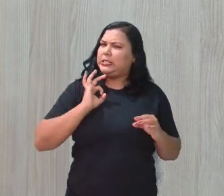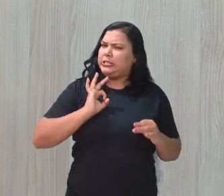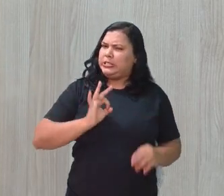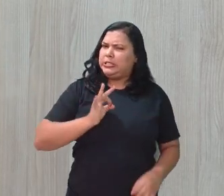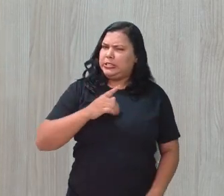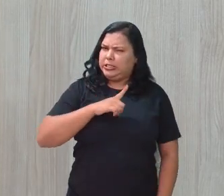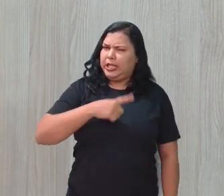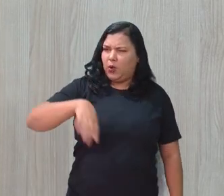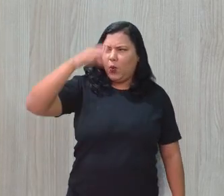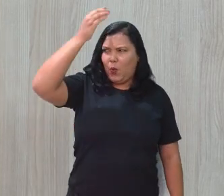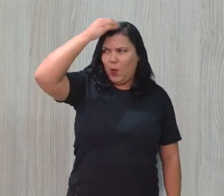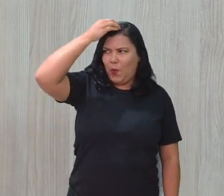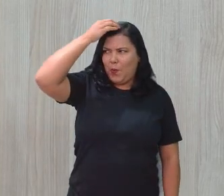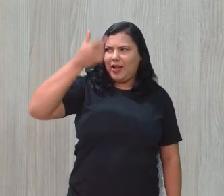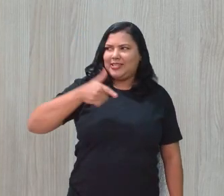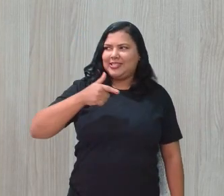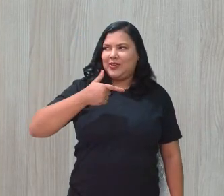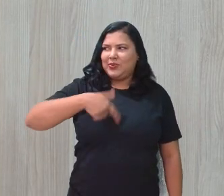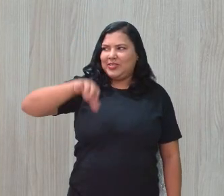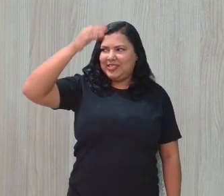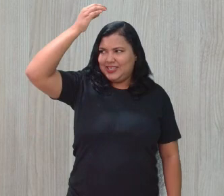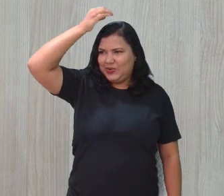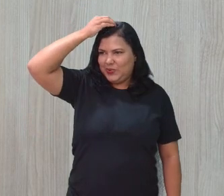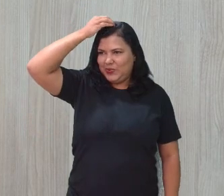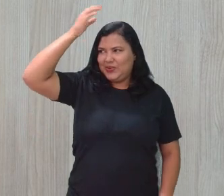a sentença.